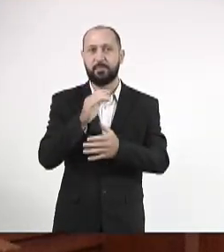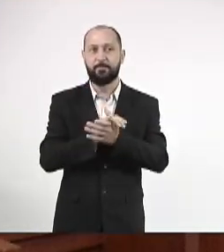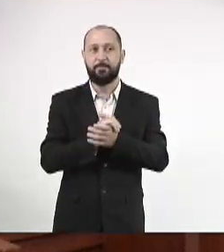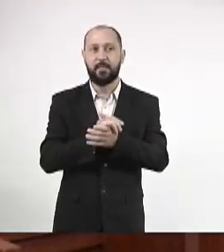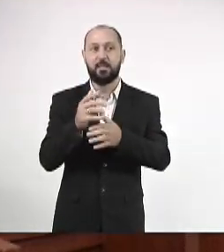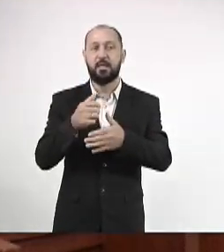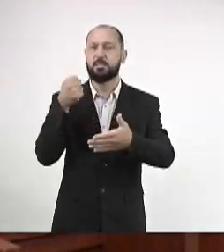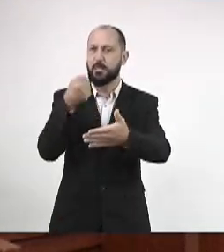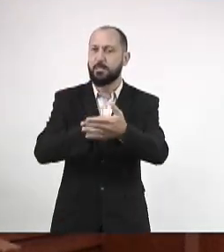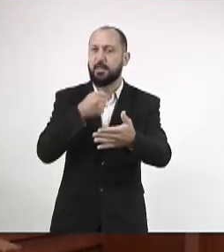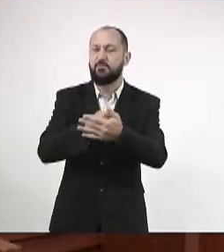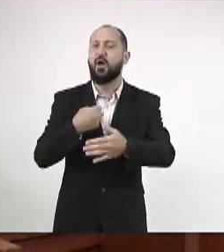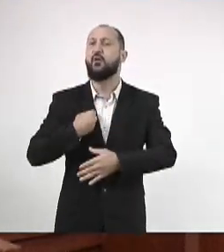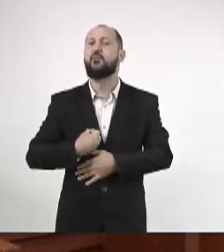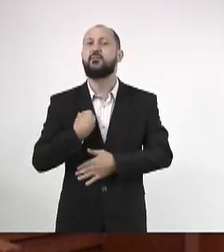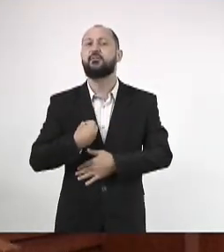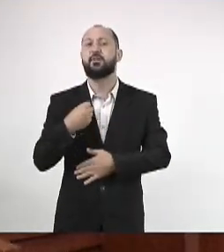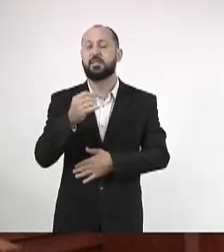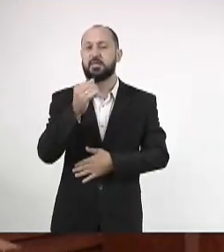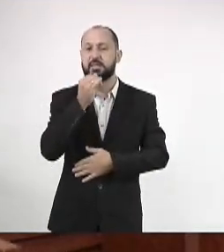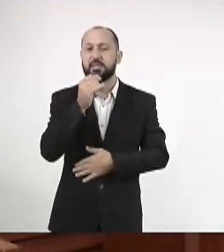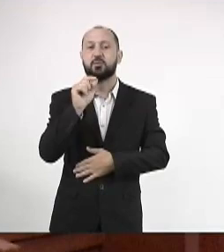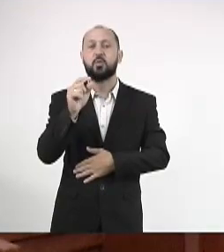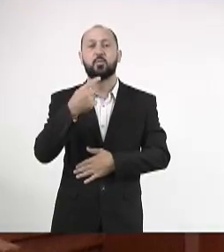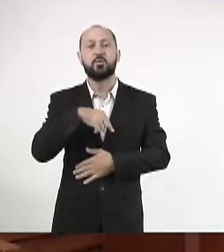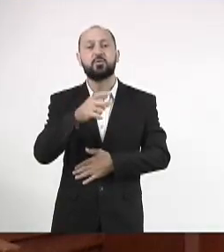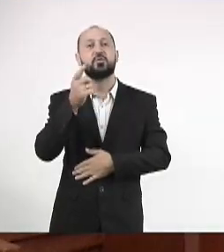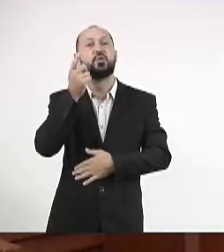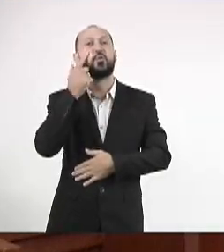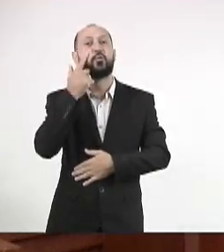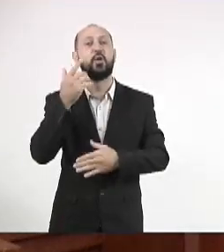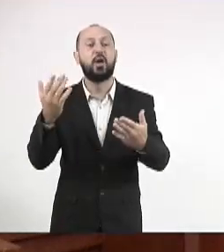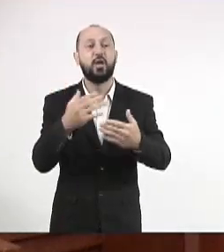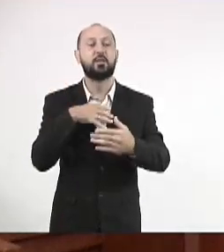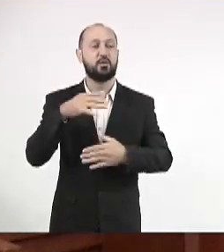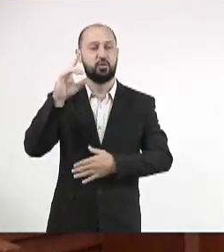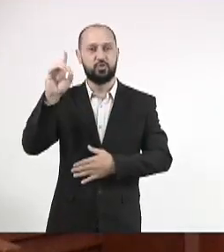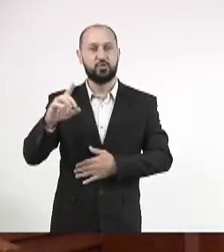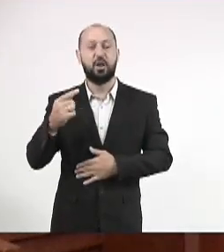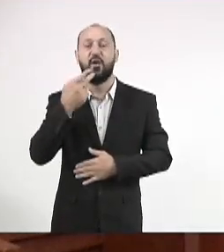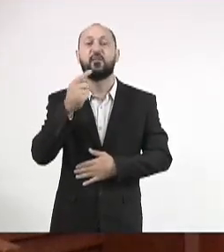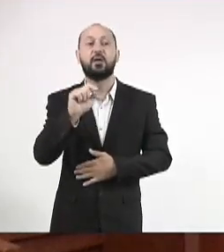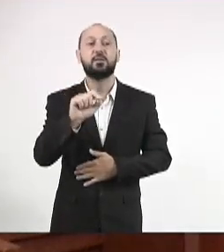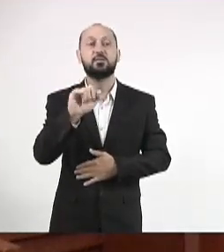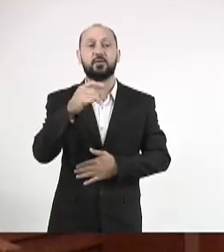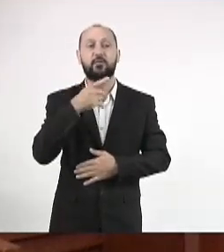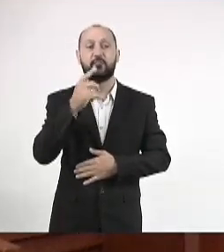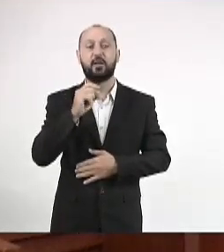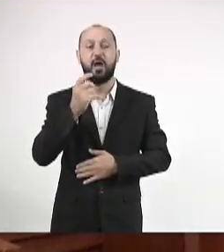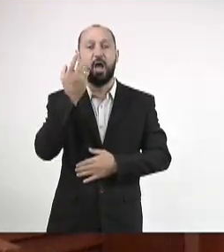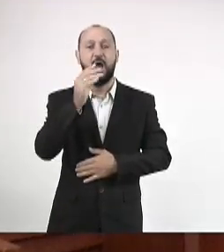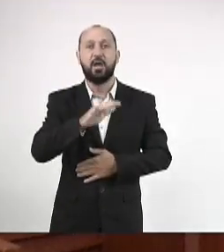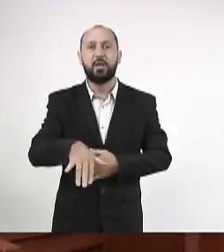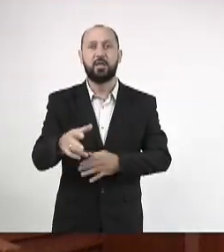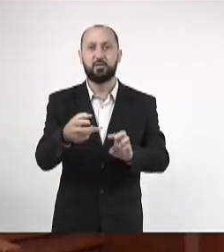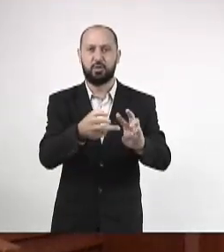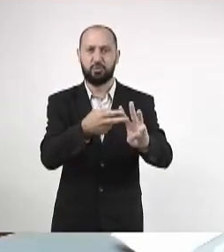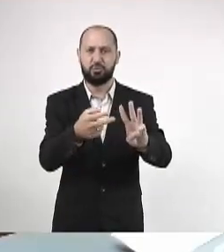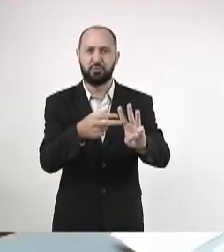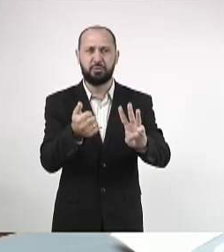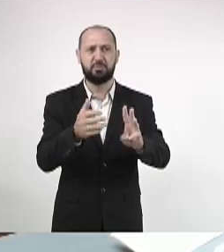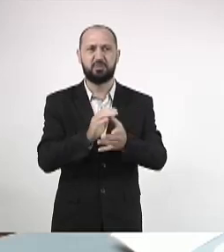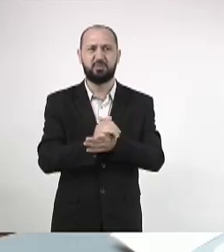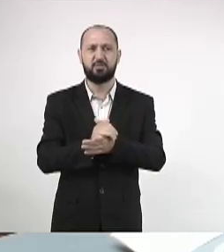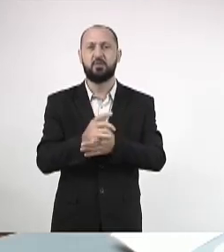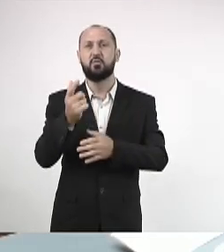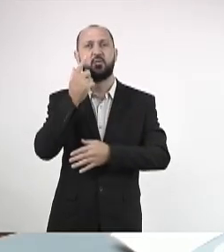essa defesa à vida, né, como a gente vê a extrema-direita dizer, quando a gente fala de crianças indígenas. Eu não vi